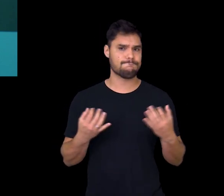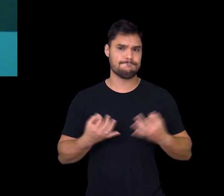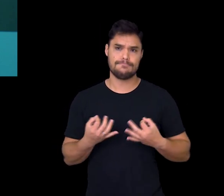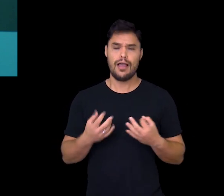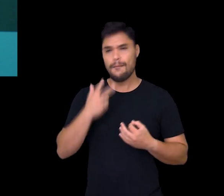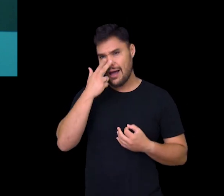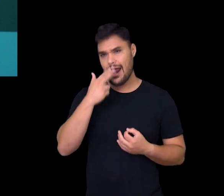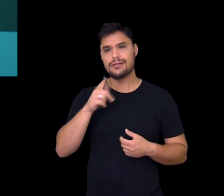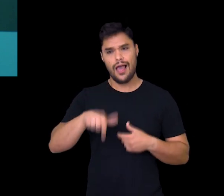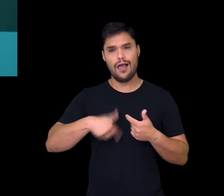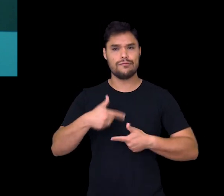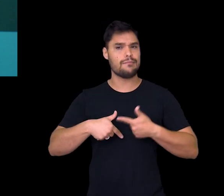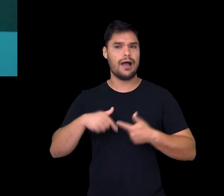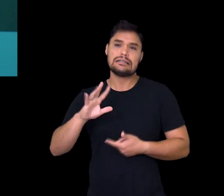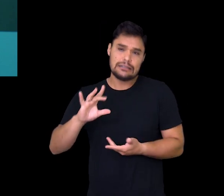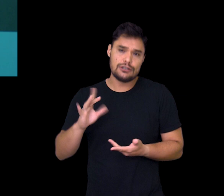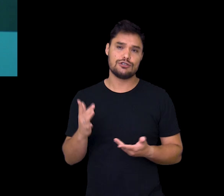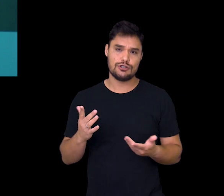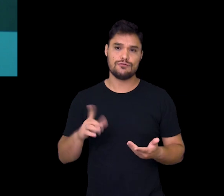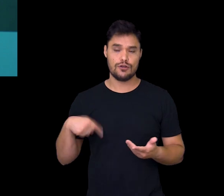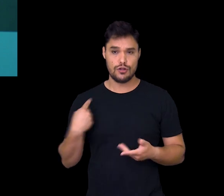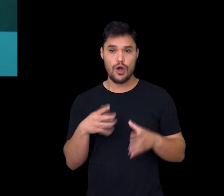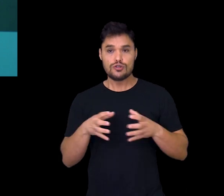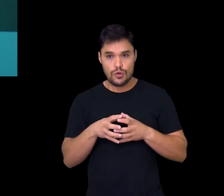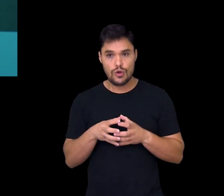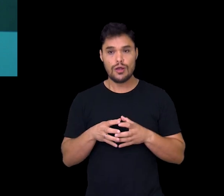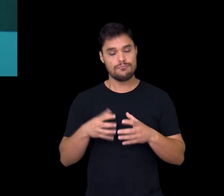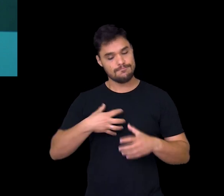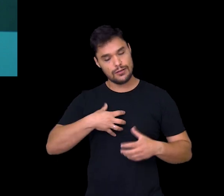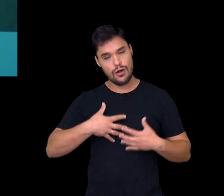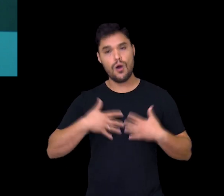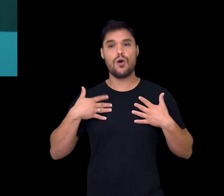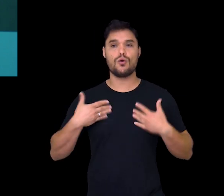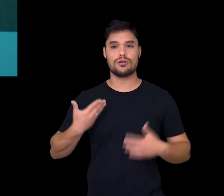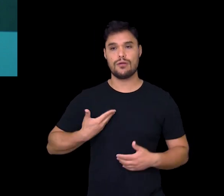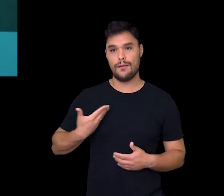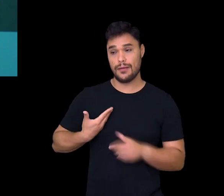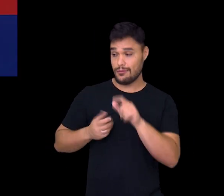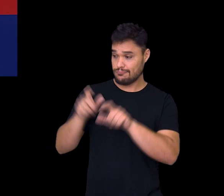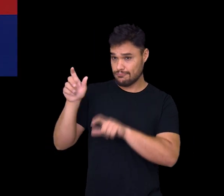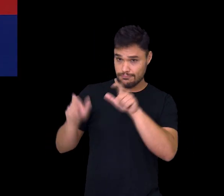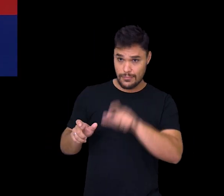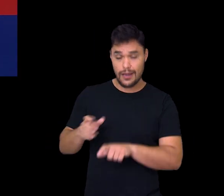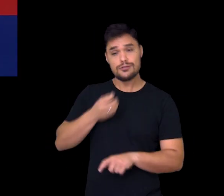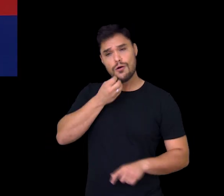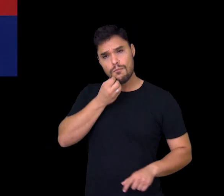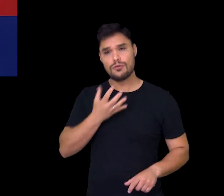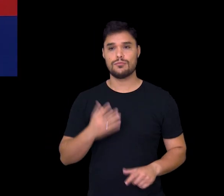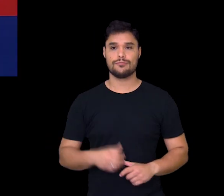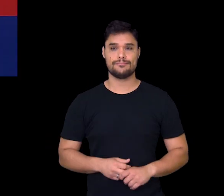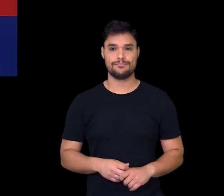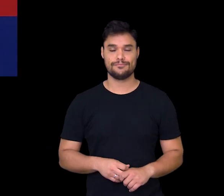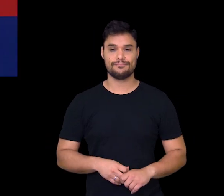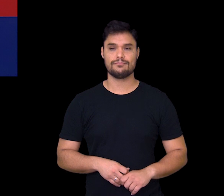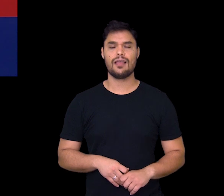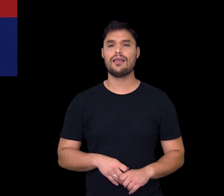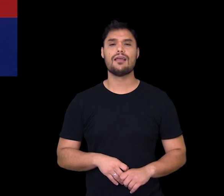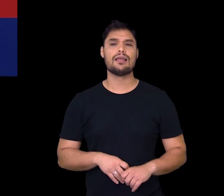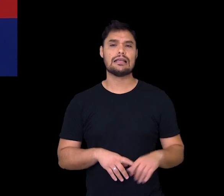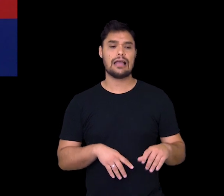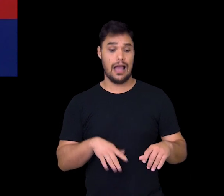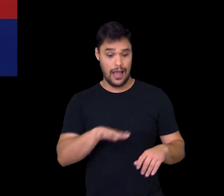essas modificações. Nossa equipe, eu tenho muito orgulho dos meus colegas, porque são muito bons. Você falou aí de uma cidade, mas aqui é uma cidade,